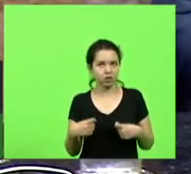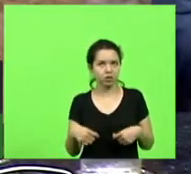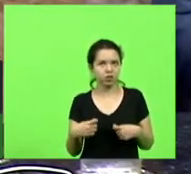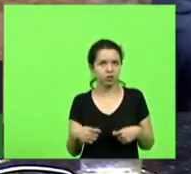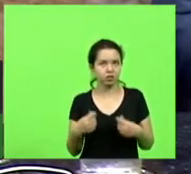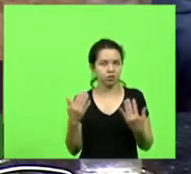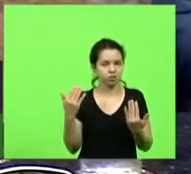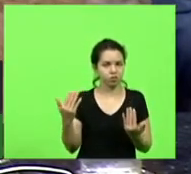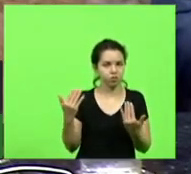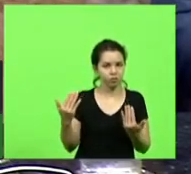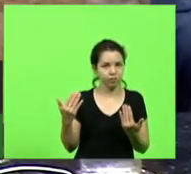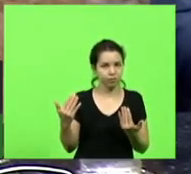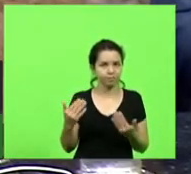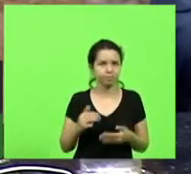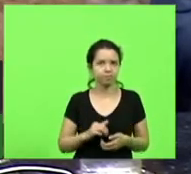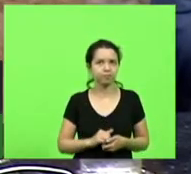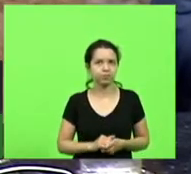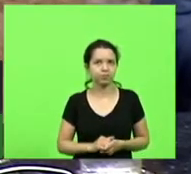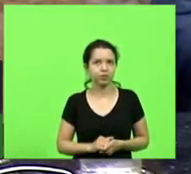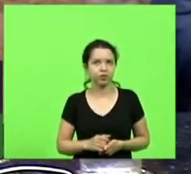desconfiar.